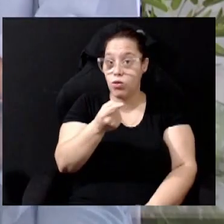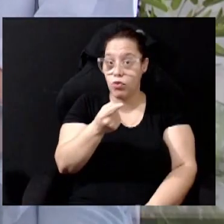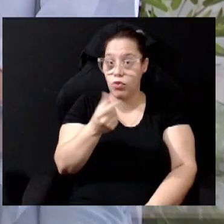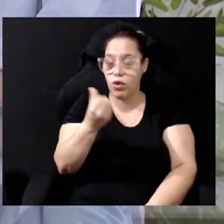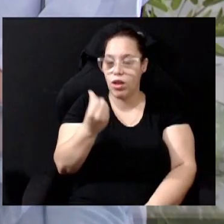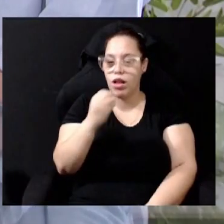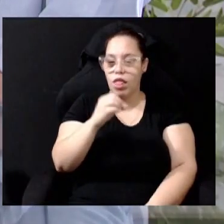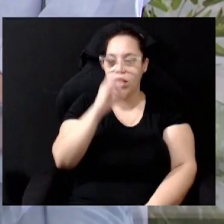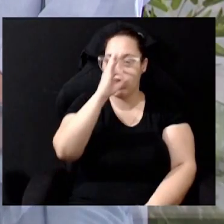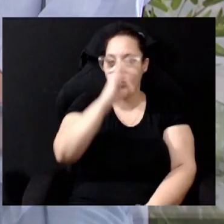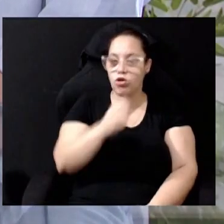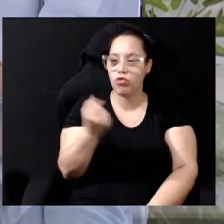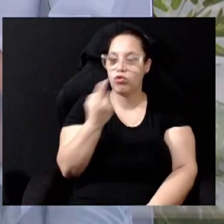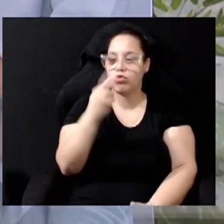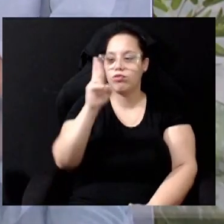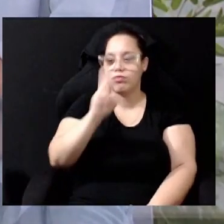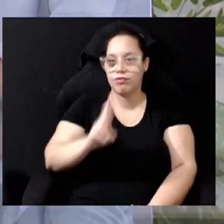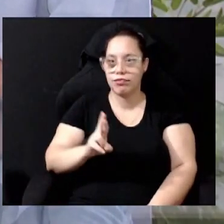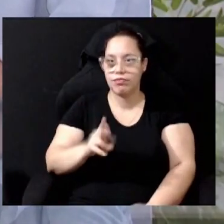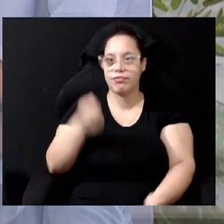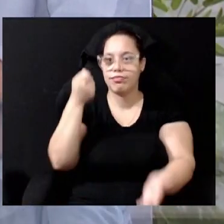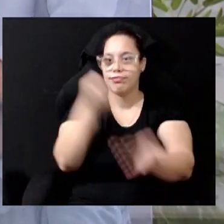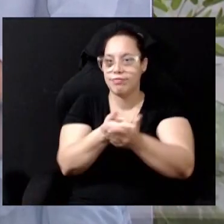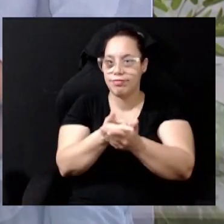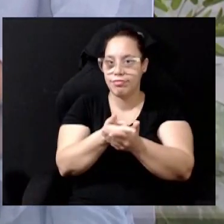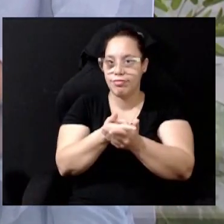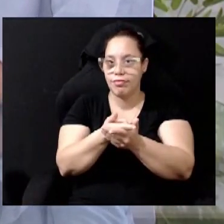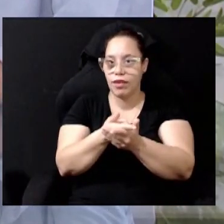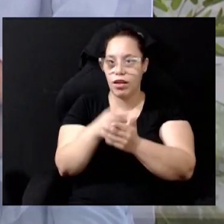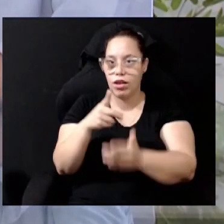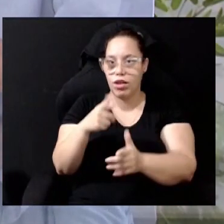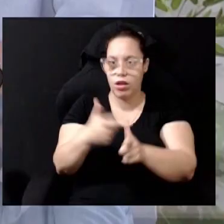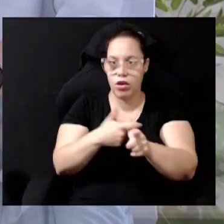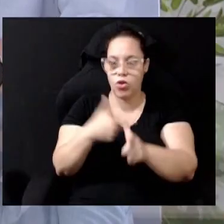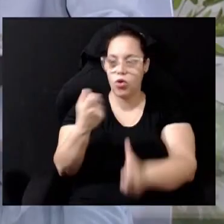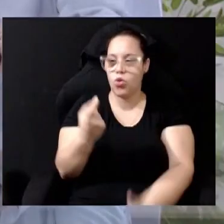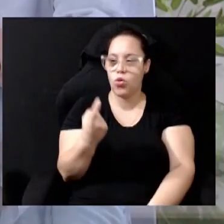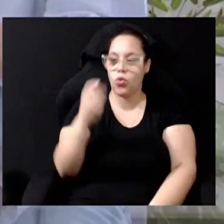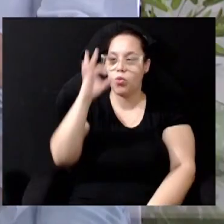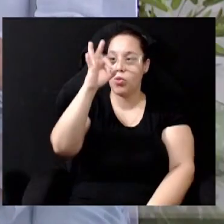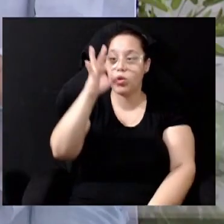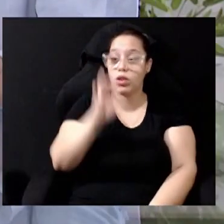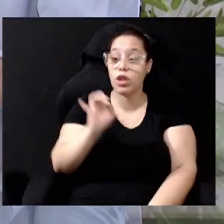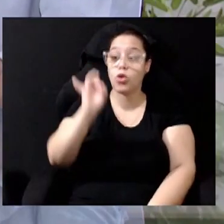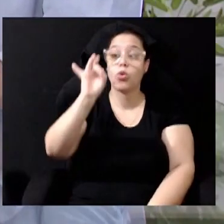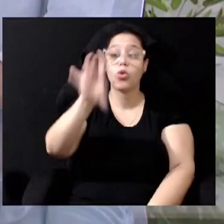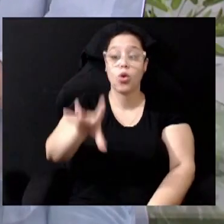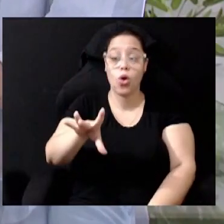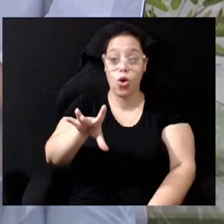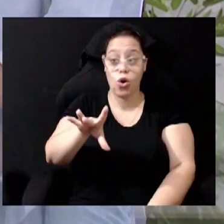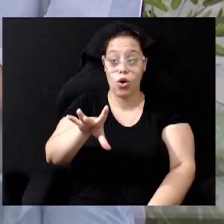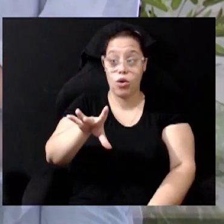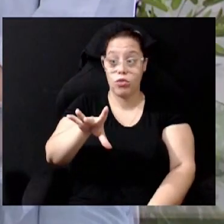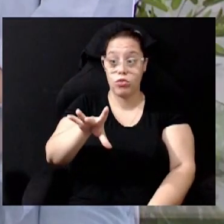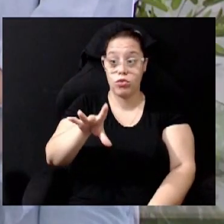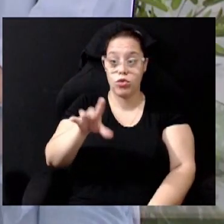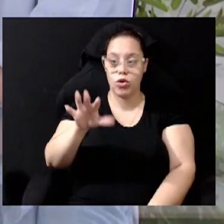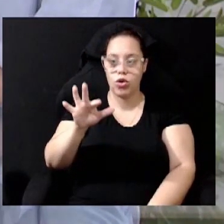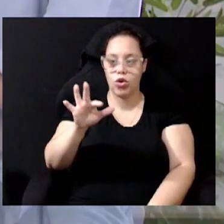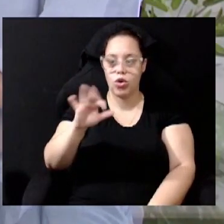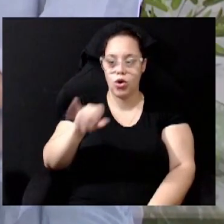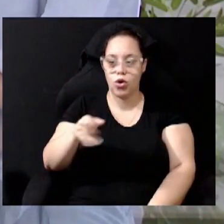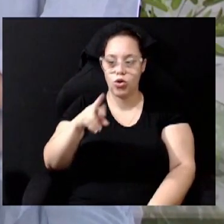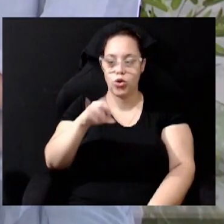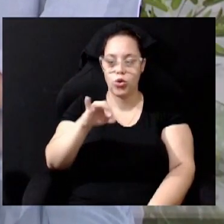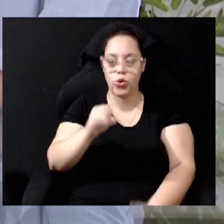de R$1? Não, é melhor eu pagar a dívida de 1% só. Por quê? Porque ela me gera juros maiores. Então,